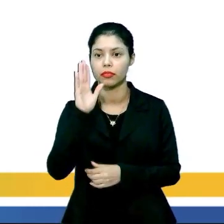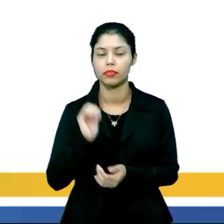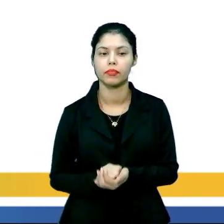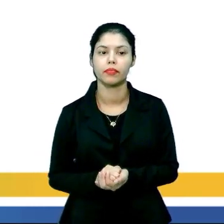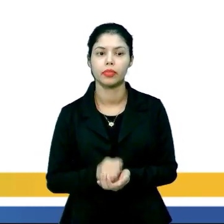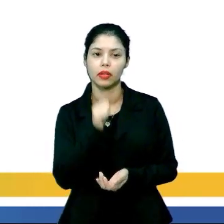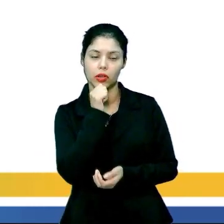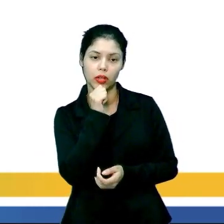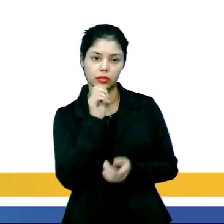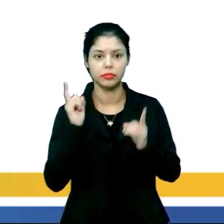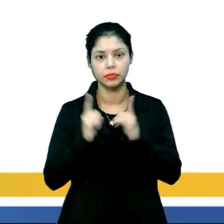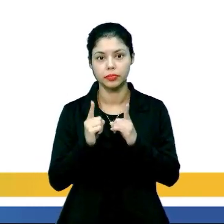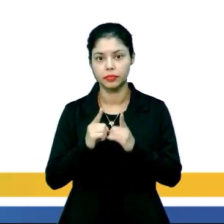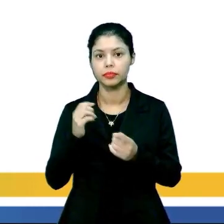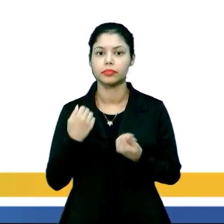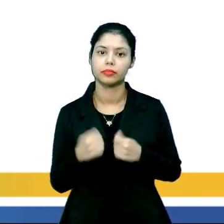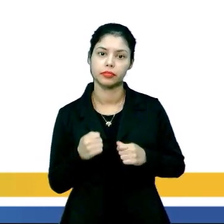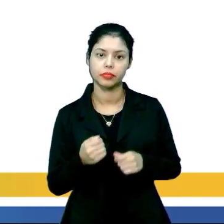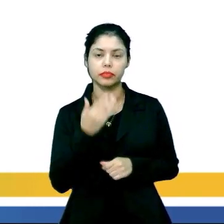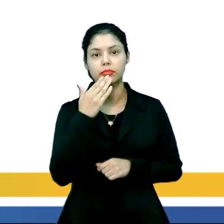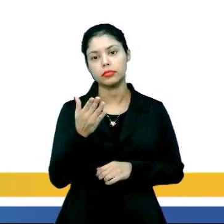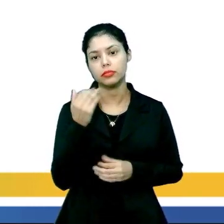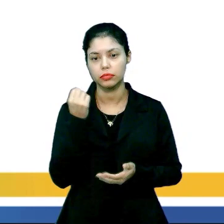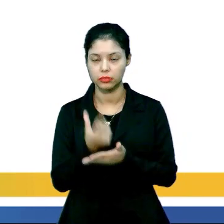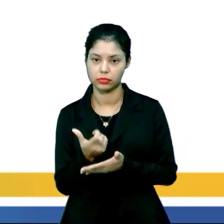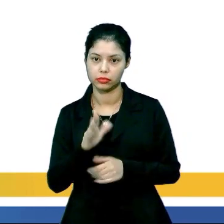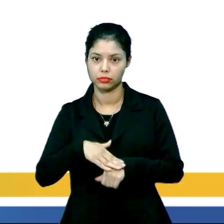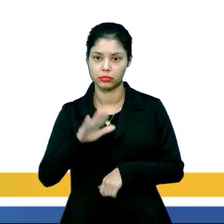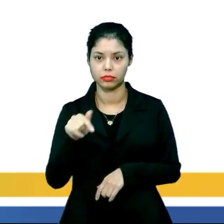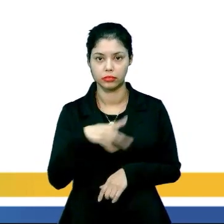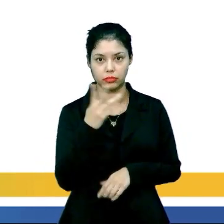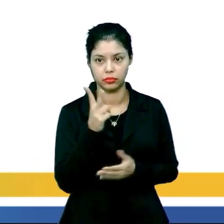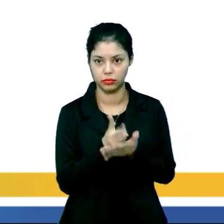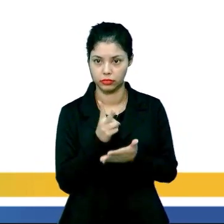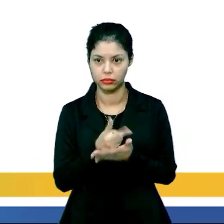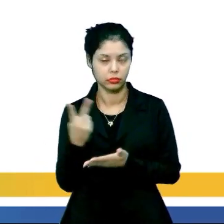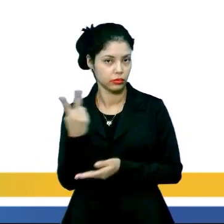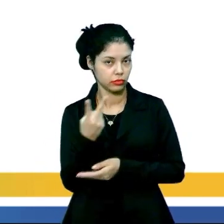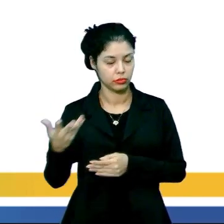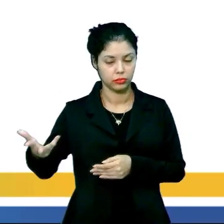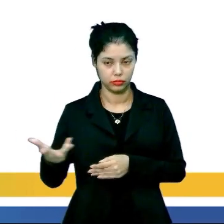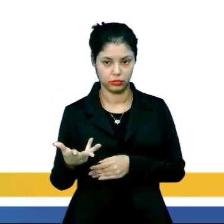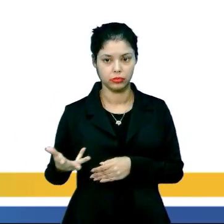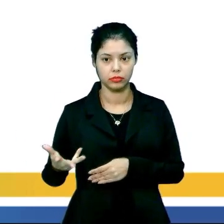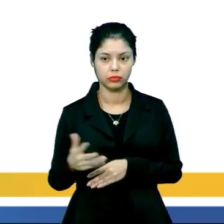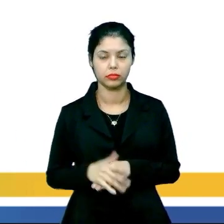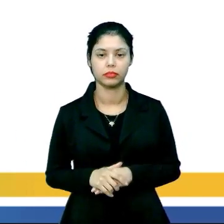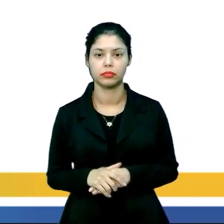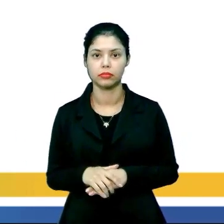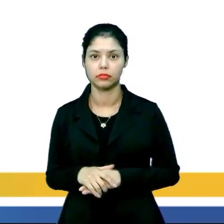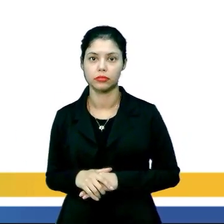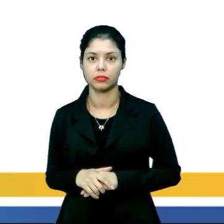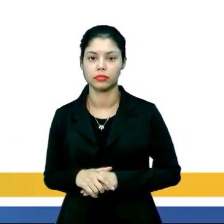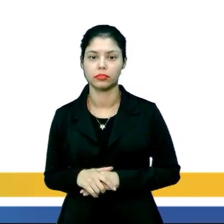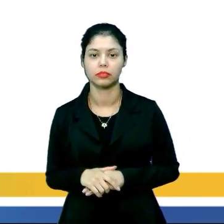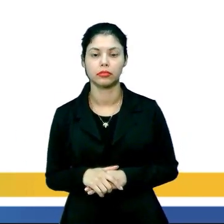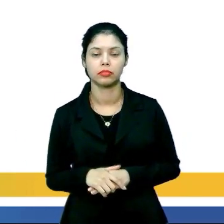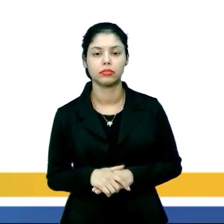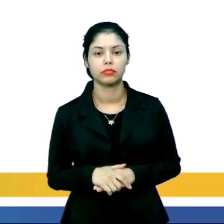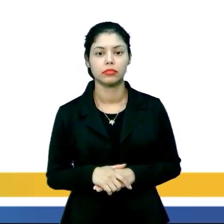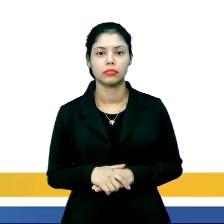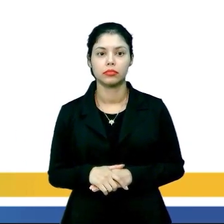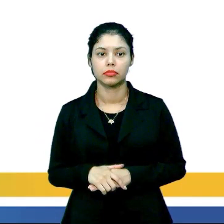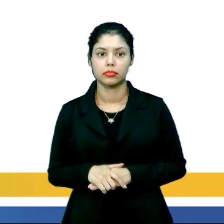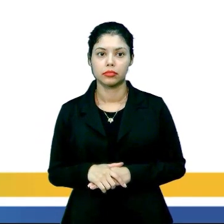mais em relação ao que o cliente teria se optasse por comprar com a mesma quantia 2 pacotes